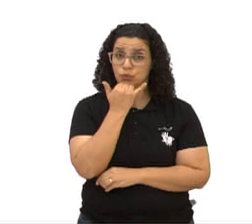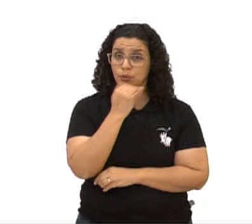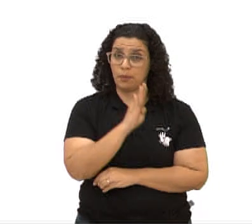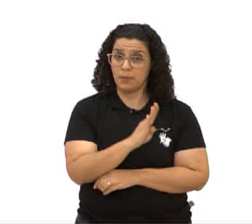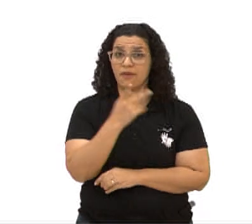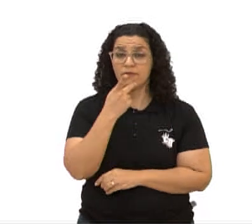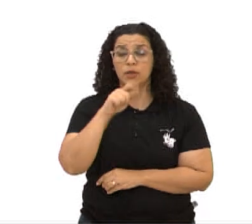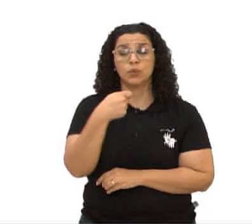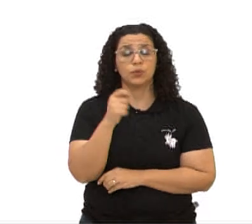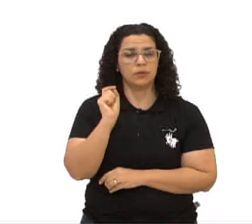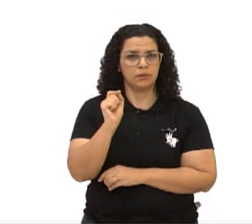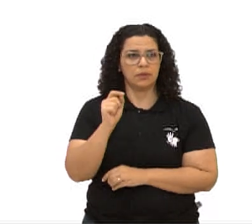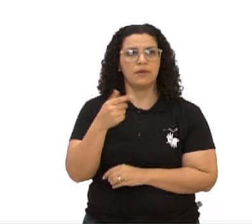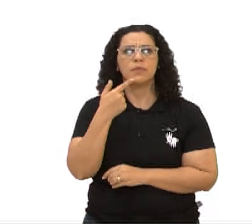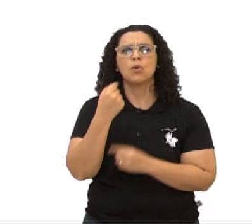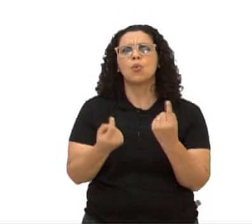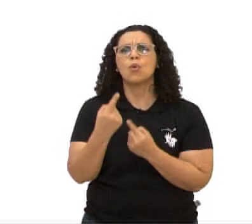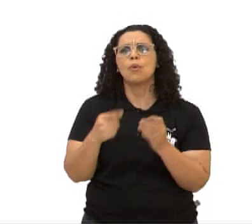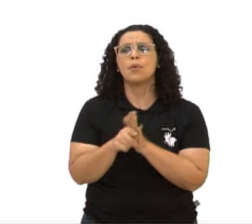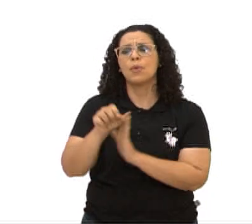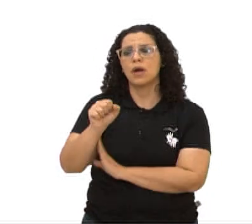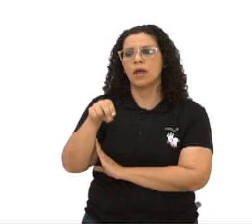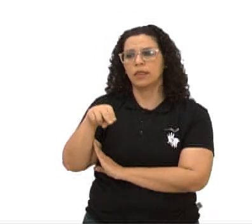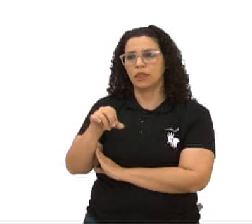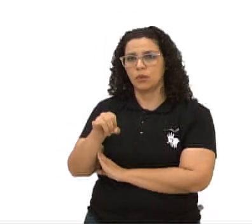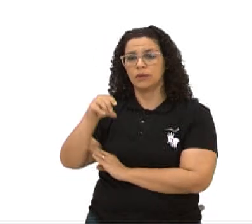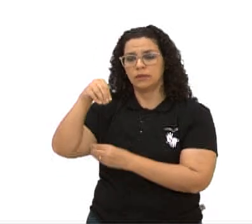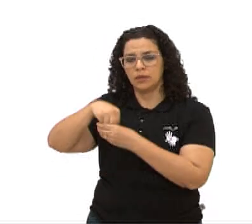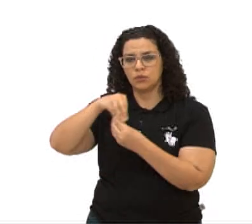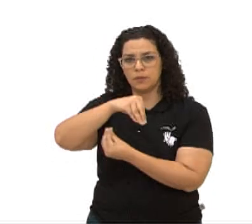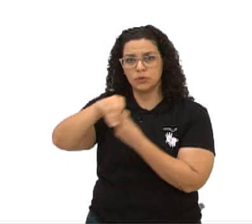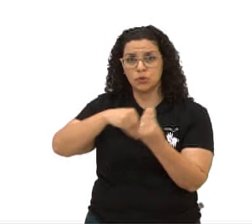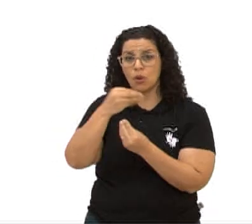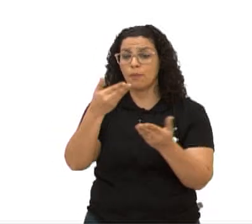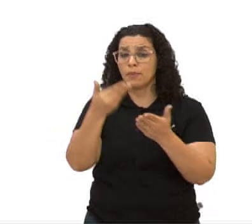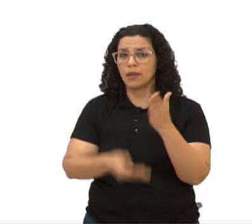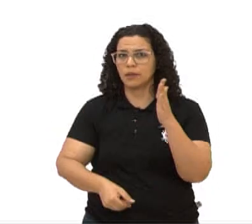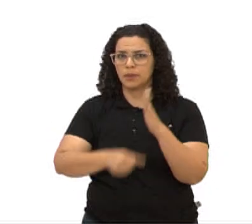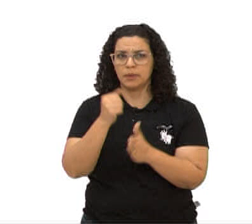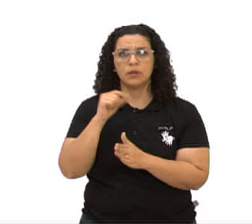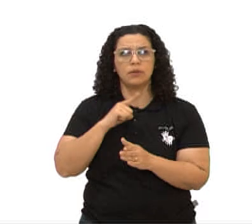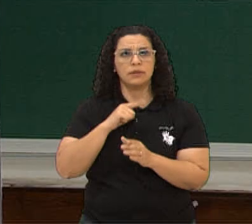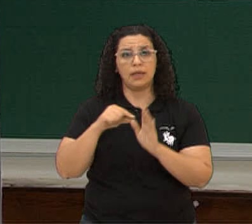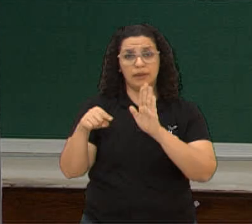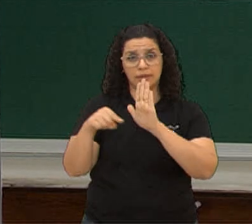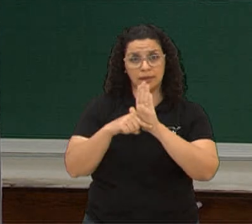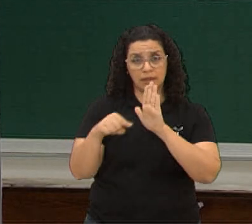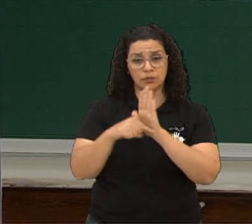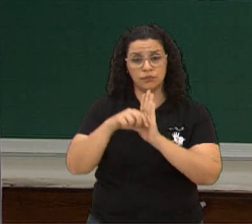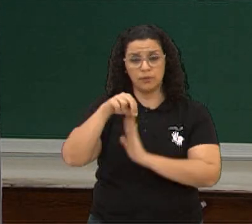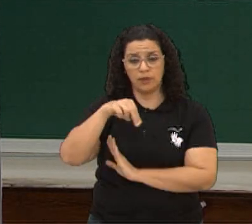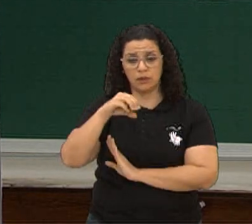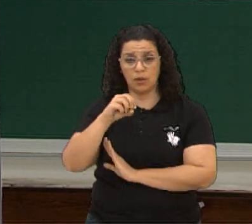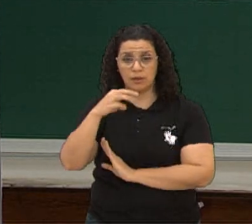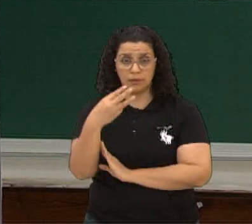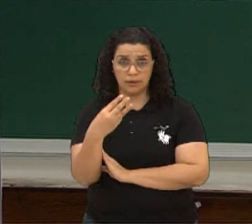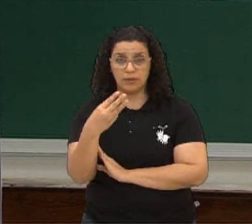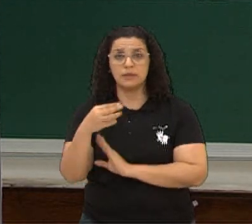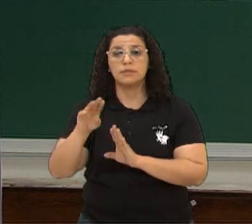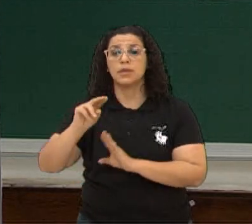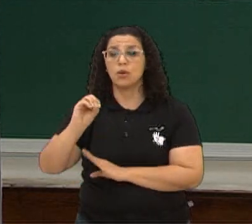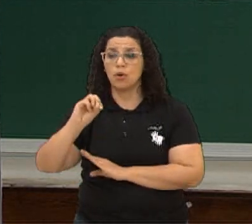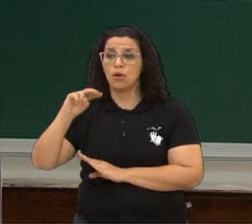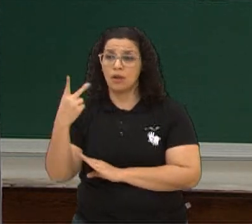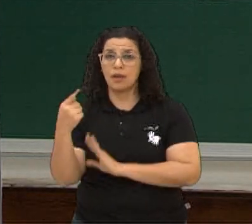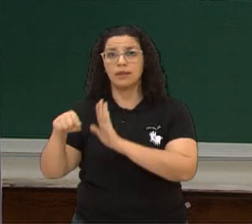ele pede o seguinte, né, quais são os ânions presentes na solução e qual se descarrega primeiro. Então, o NO3 aquoso está lá e o